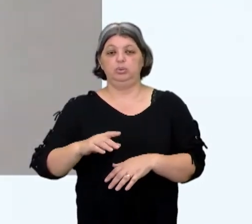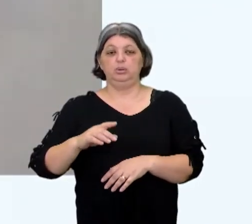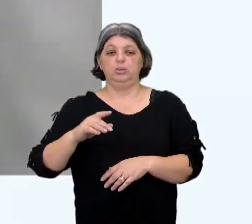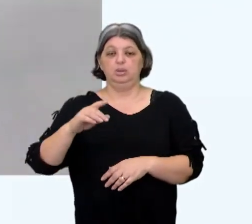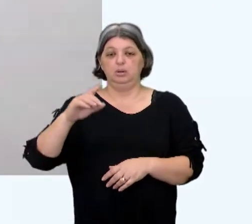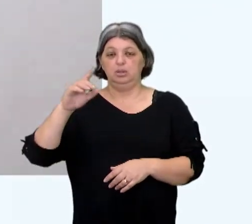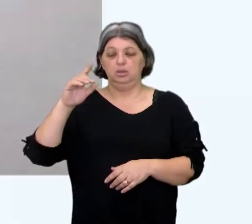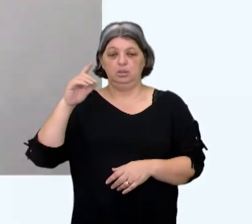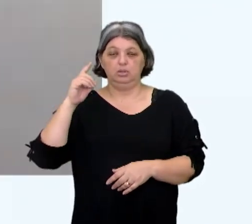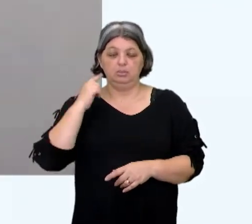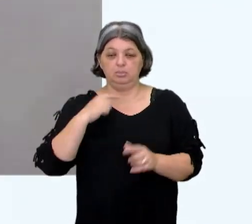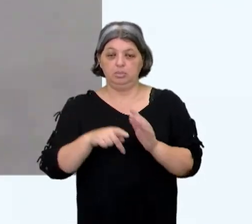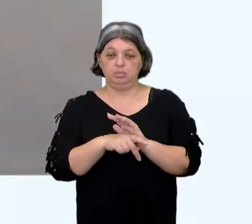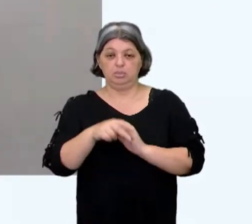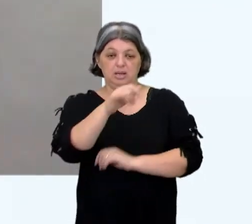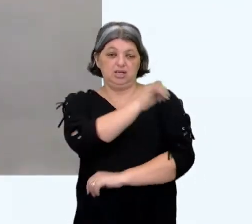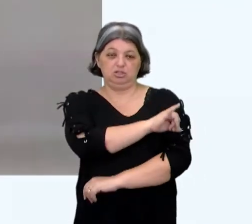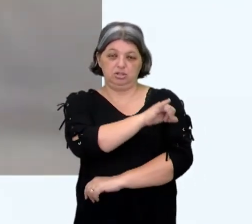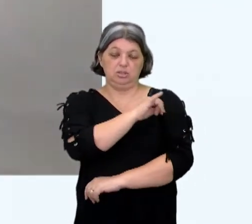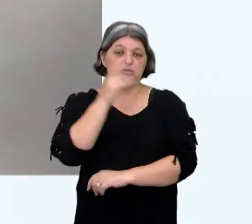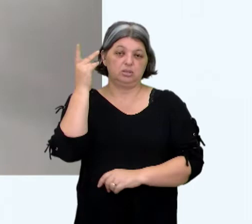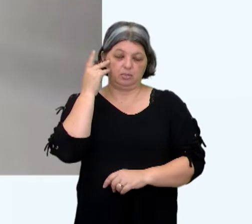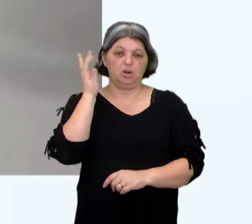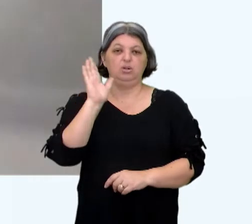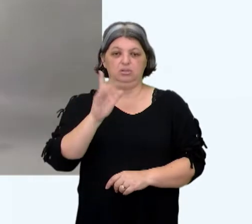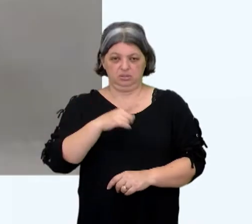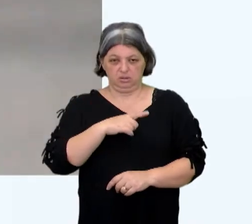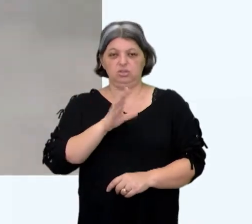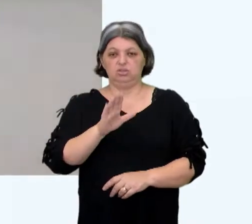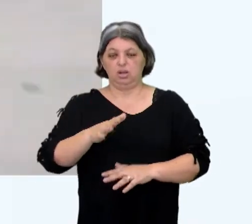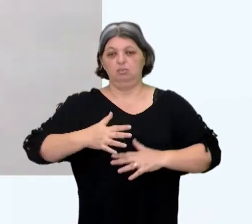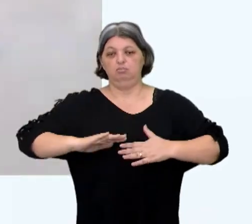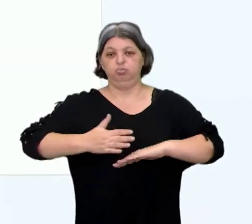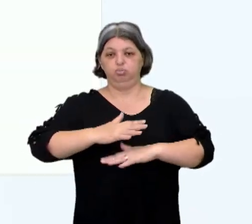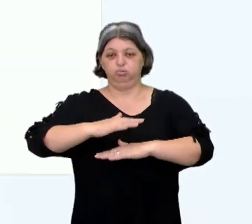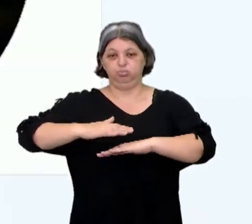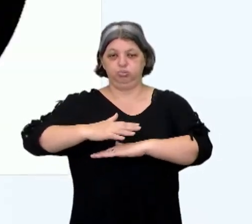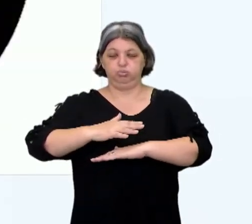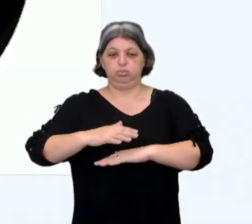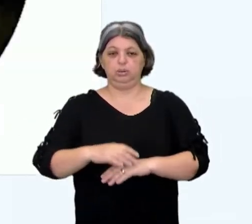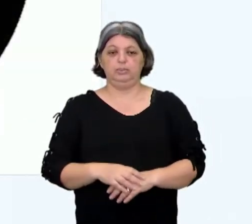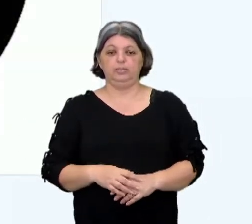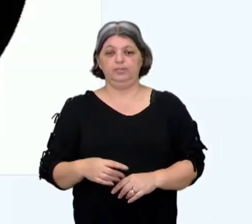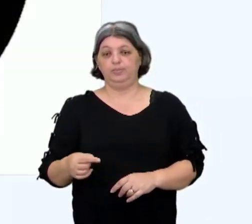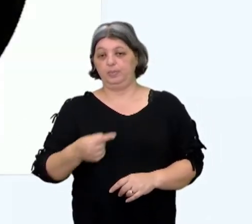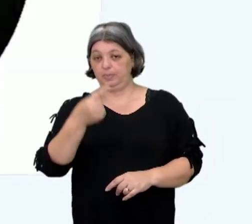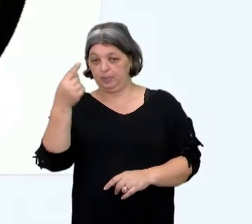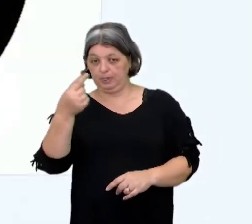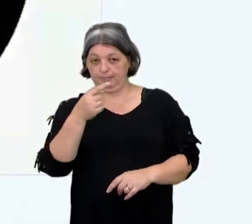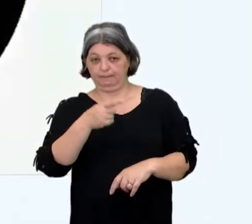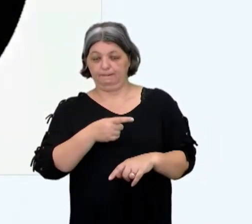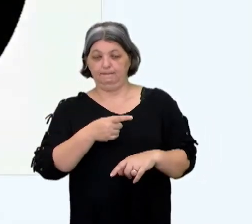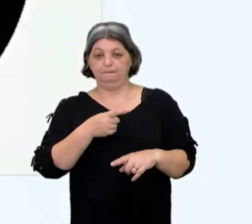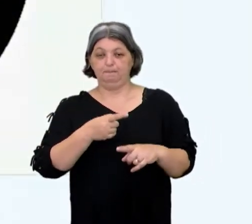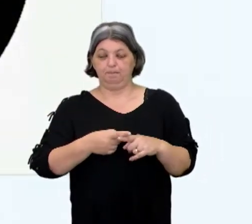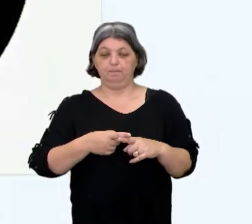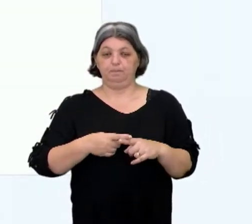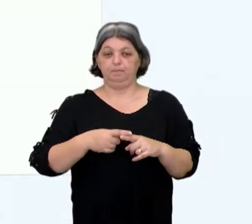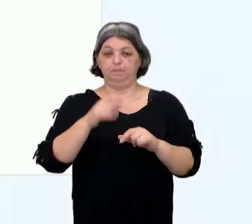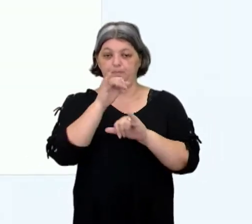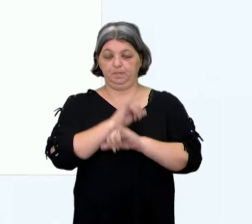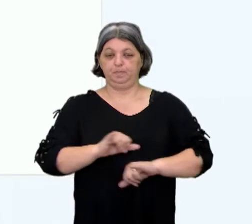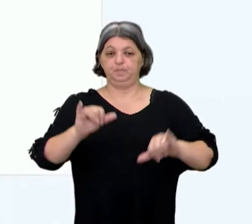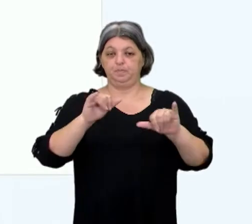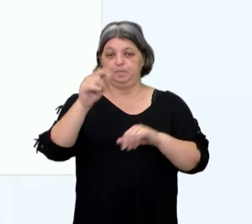e Rio de Janeiro, por exemplo, já registraram abalos sísmicos. A primeira vez em que um terremoto foi notificado